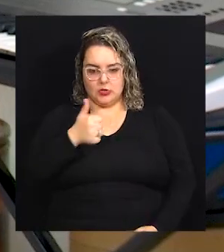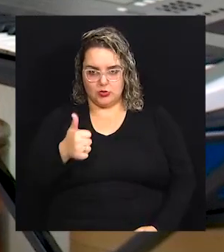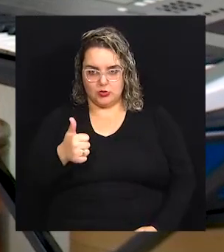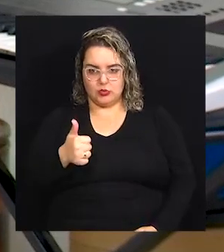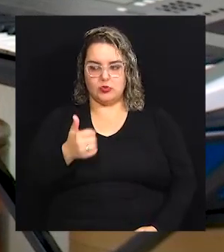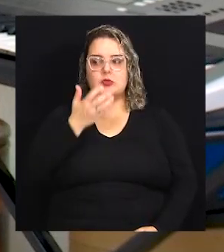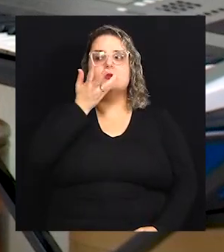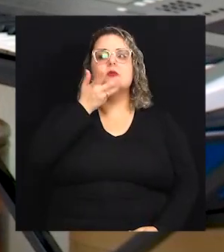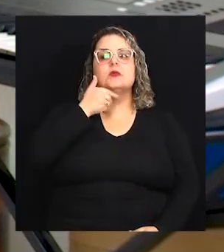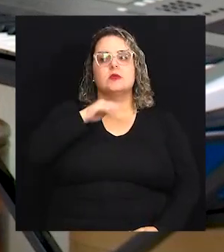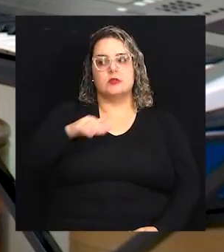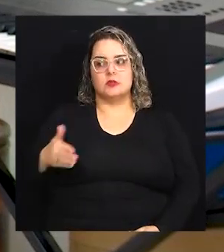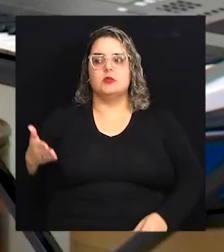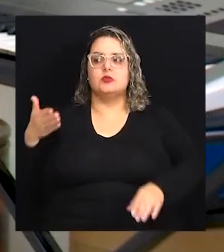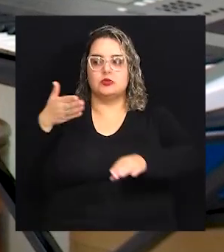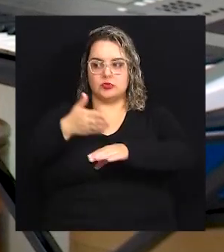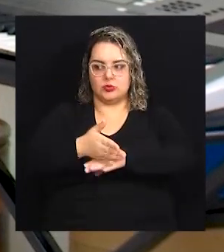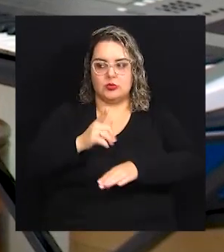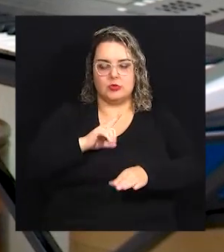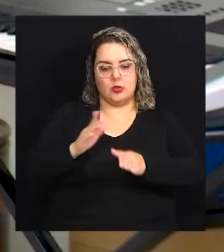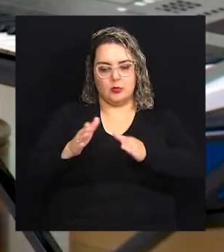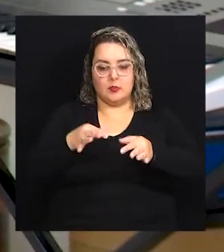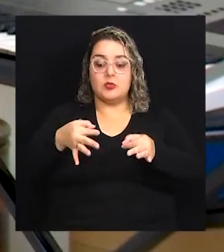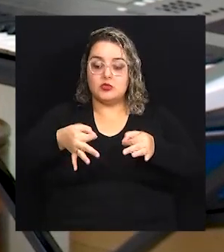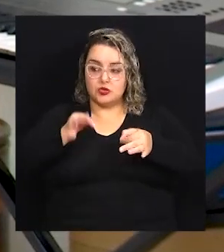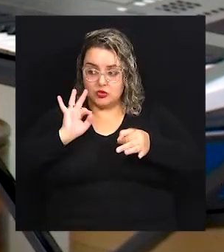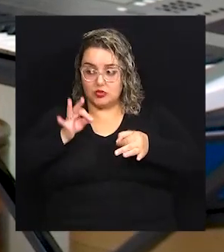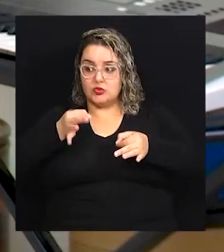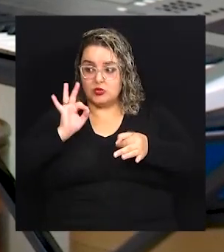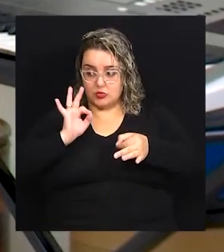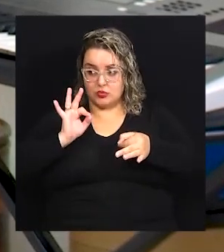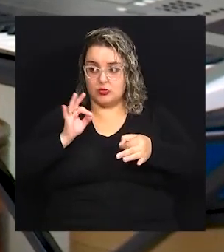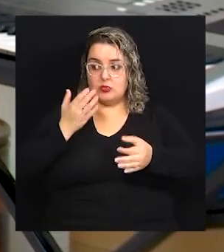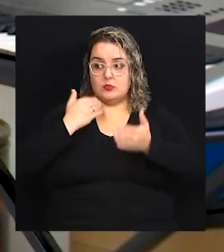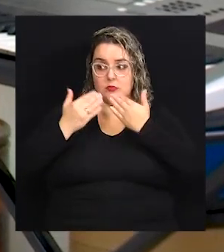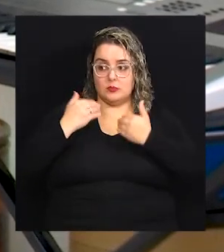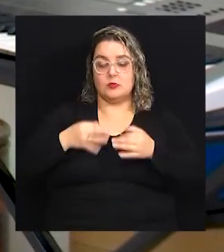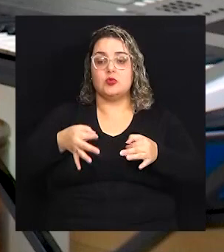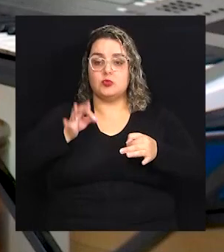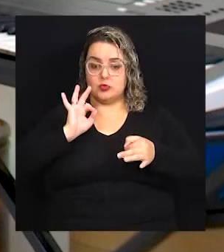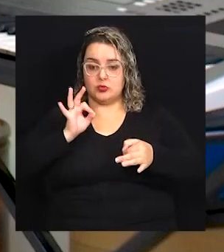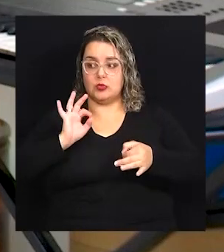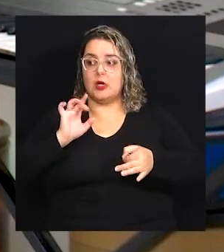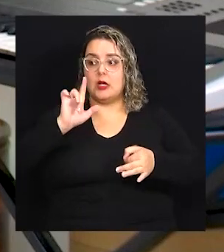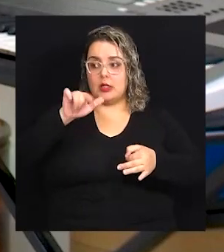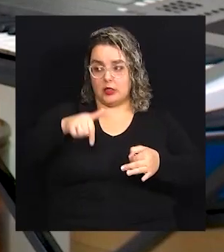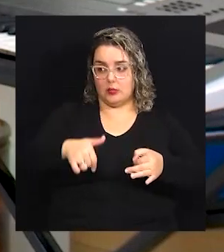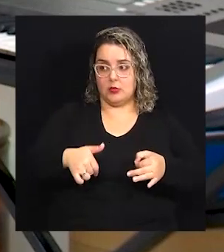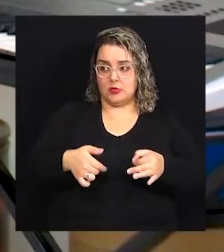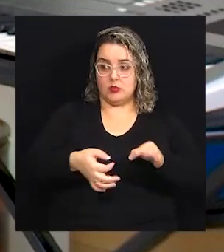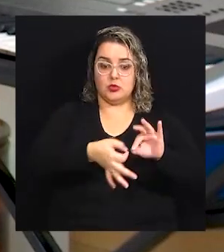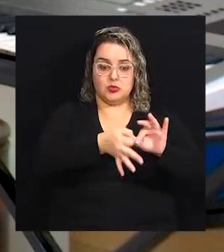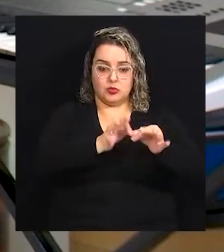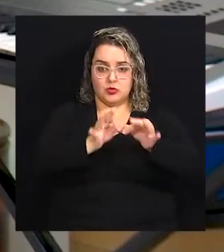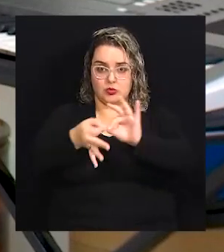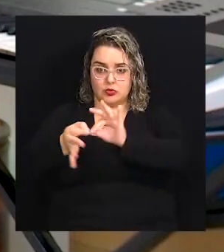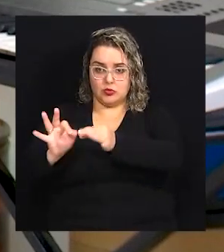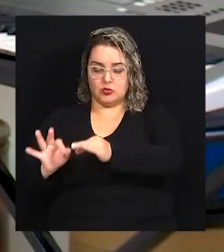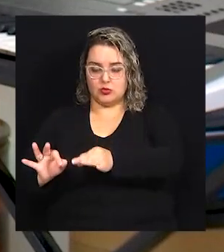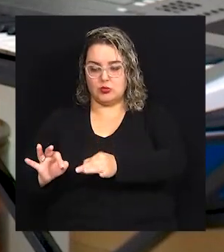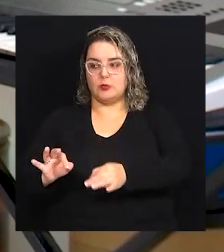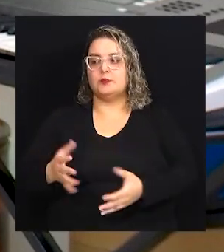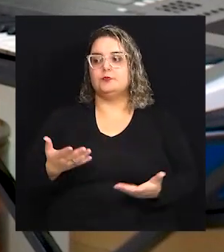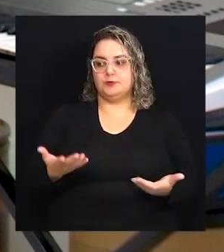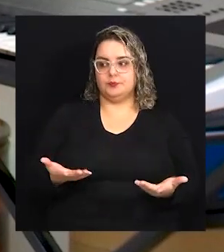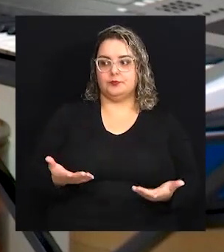às 11. A criança, quando ela entra aqui, ela tem um momento de café, que eles se alimentam, tomam um café, depois vão para as